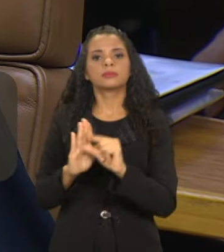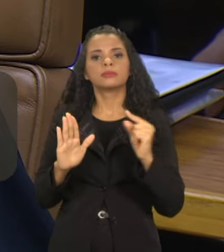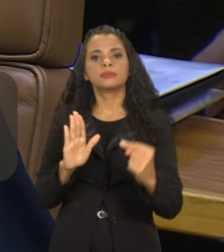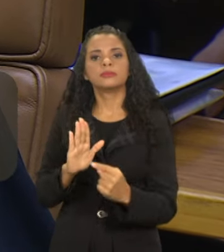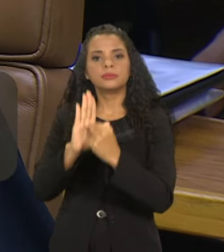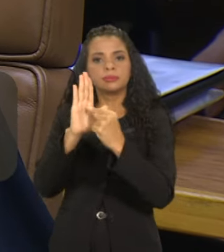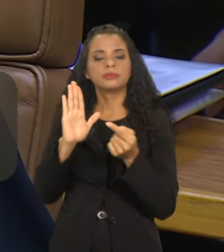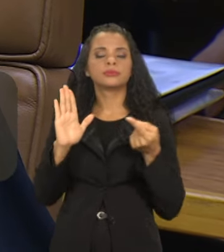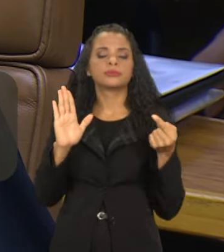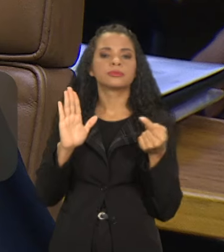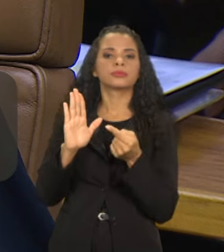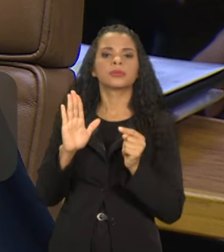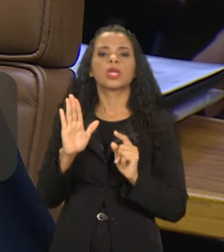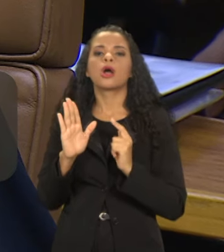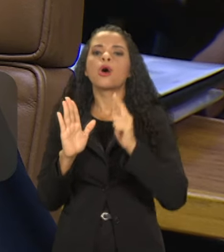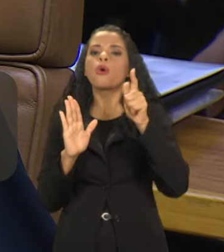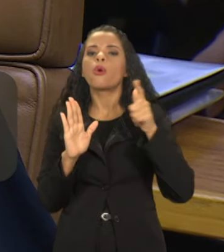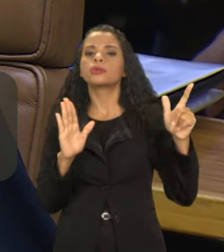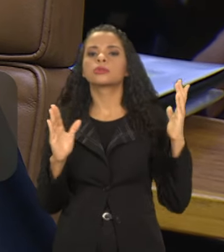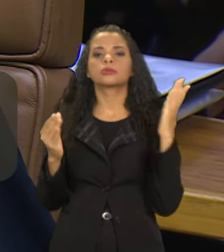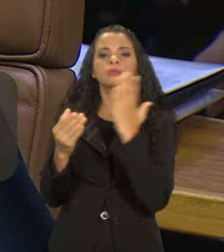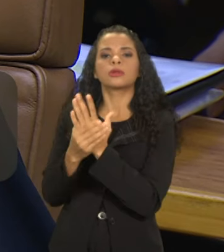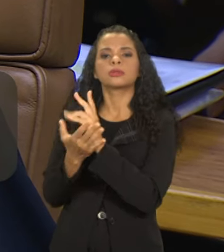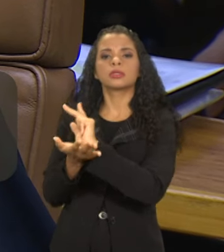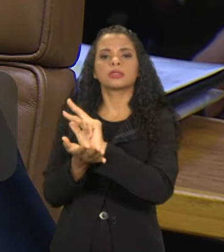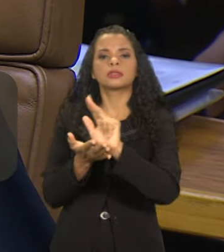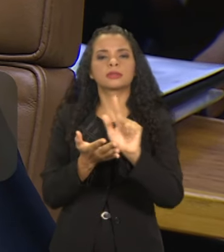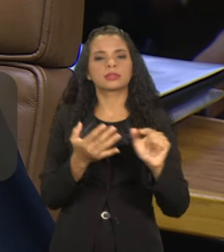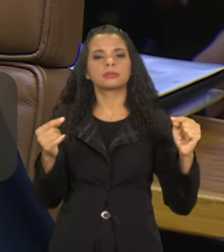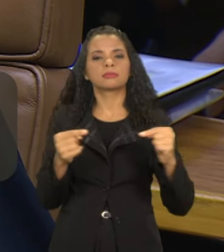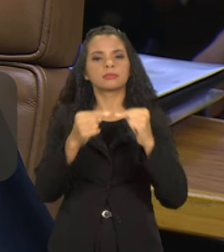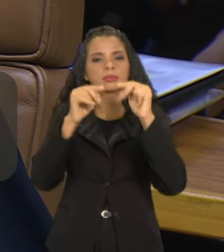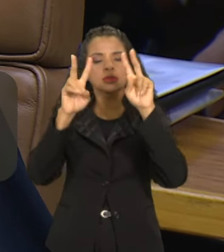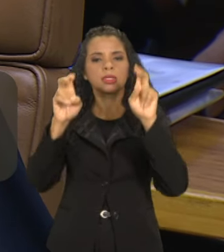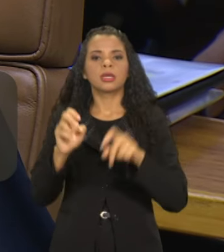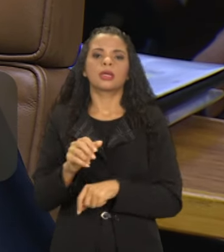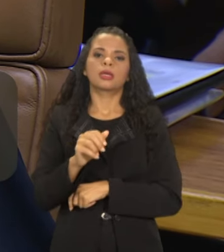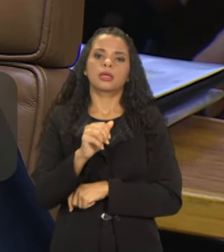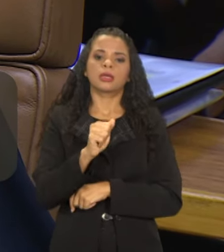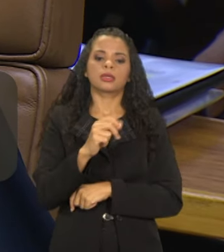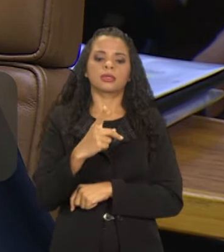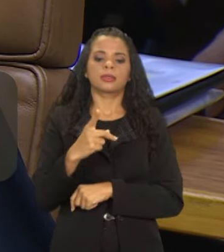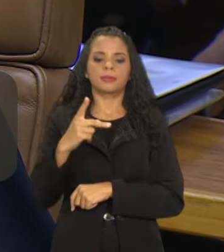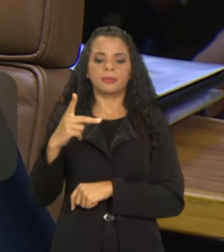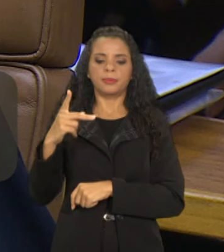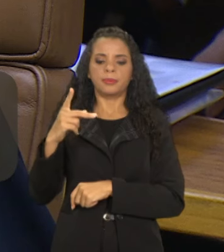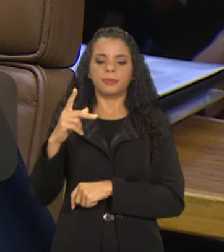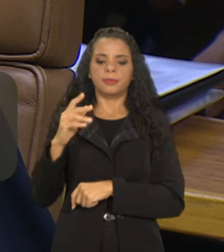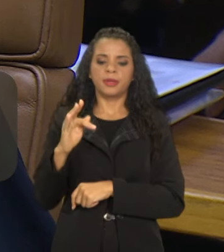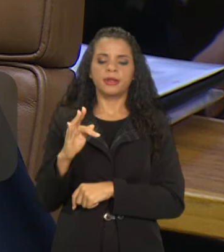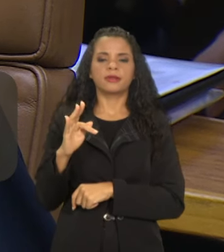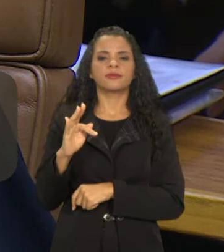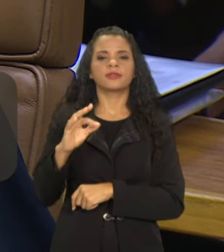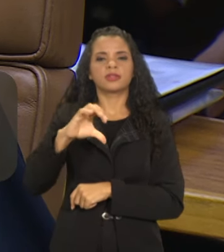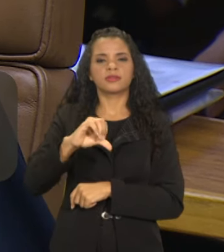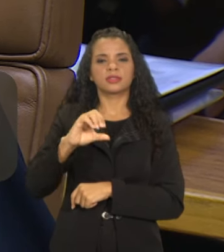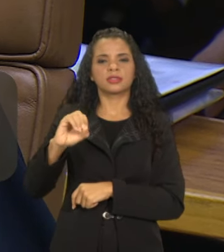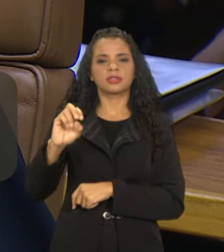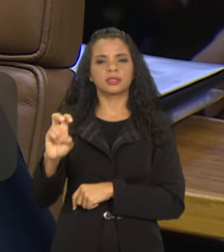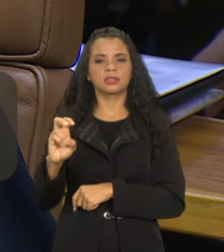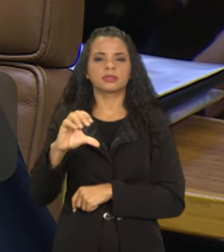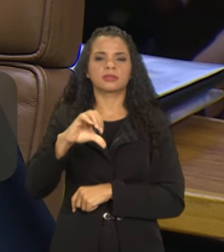como de outros processos também relativos a essa matéria, a DPFs 898, 900, 901, 905, 907 e